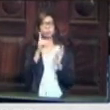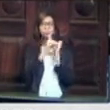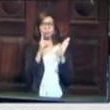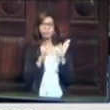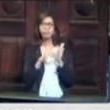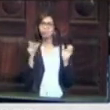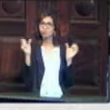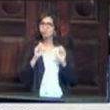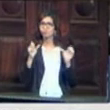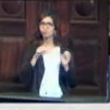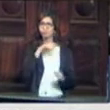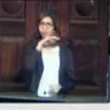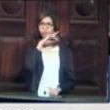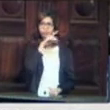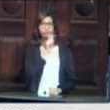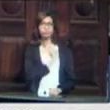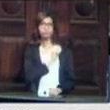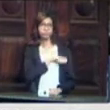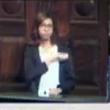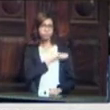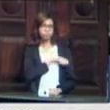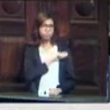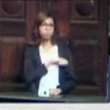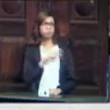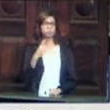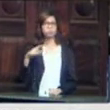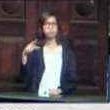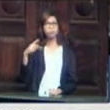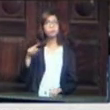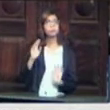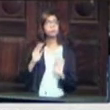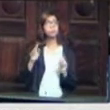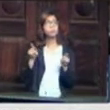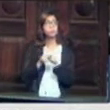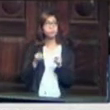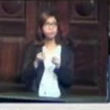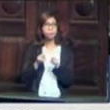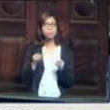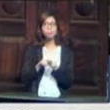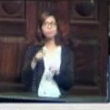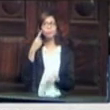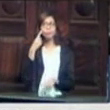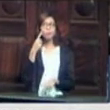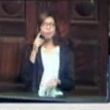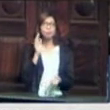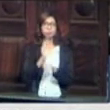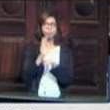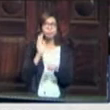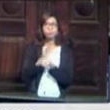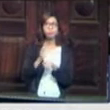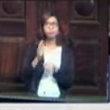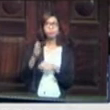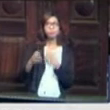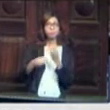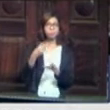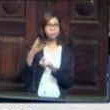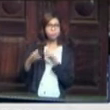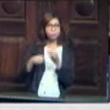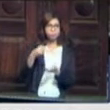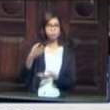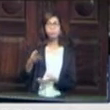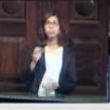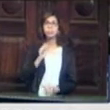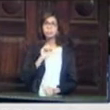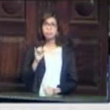cruel que cassou não esse direito, mas, sobretudo, esse benefício que colocará, que, se